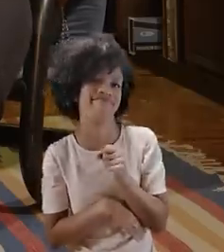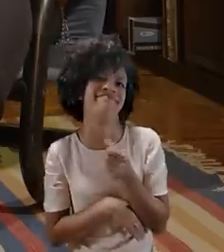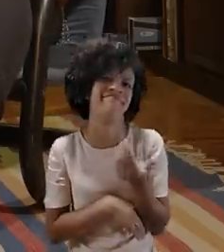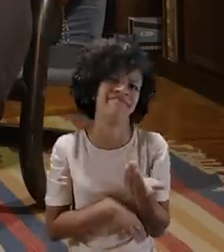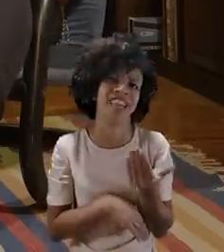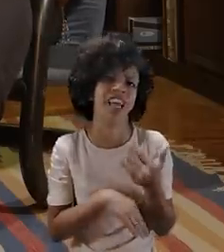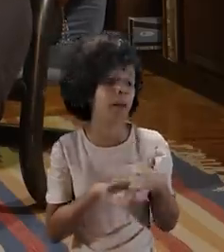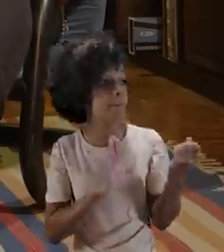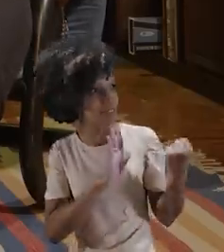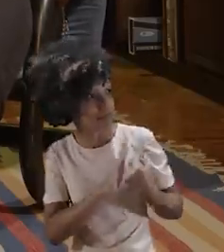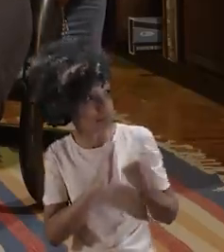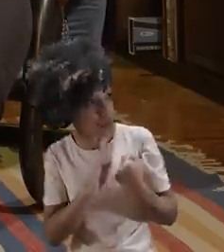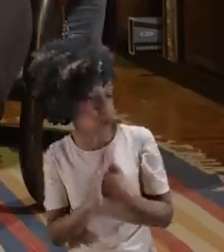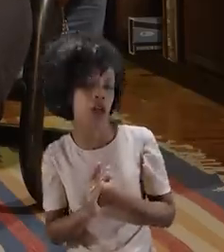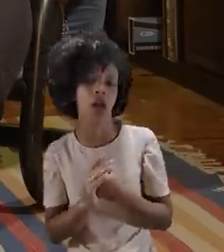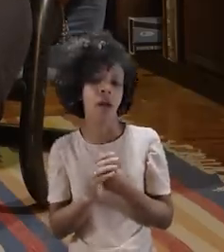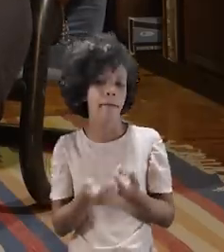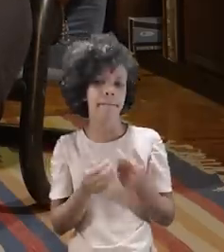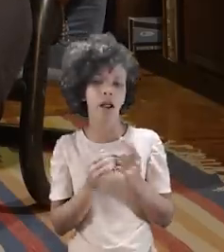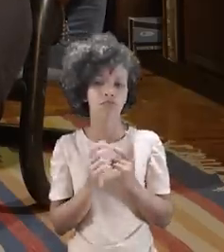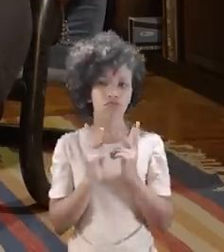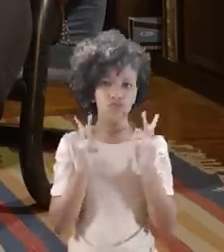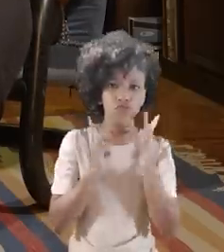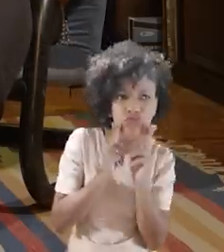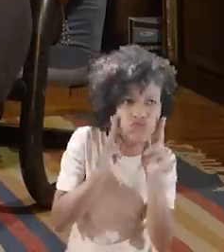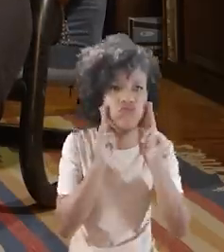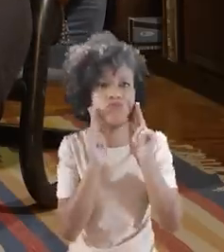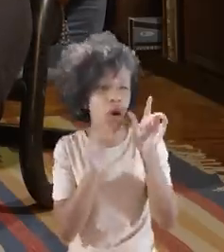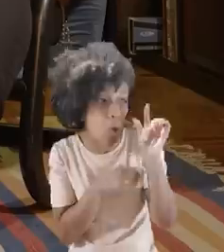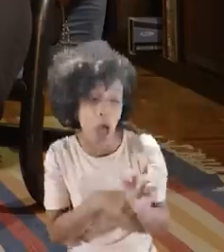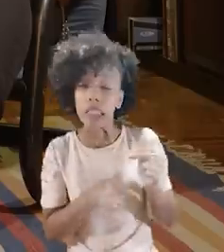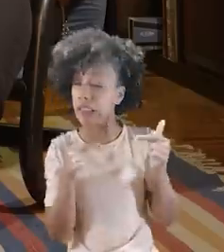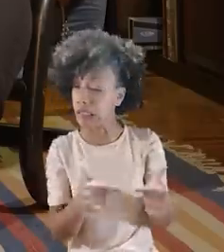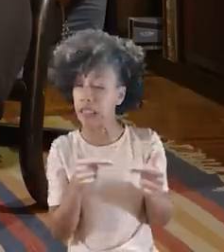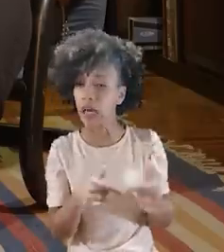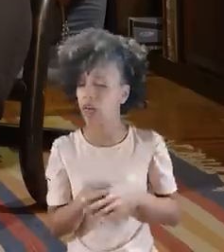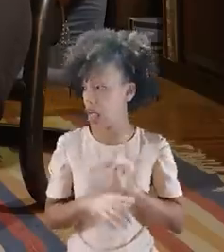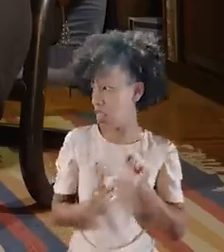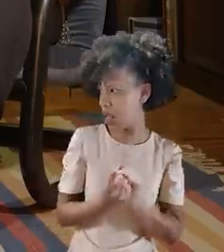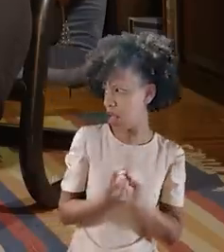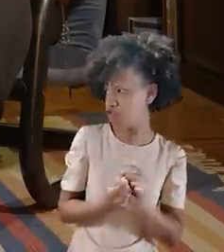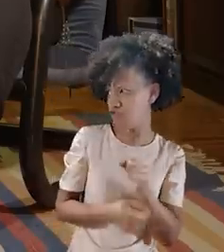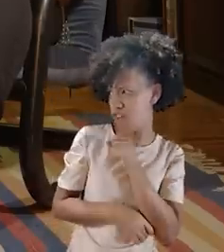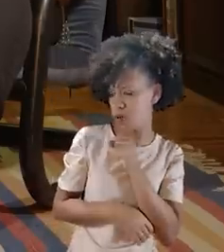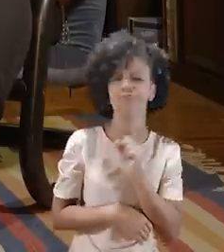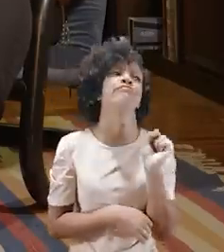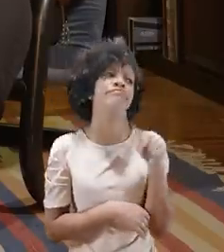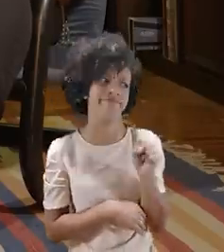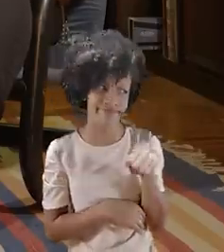ou não é isso que mais luta assim para fazer menos possível no cabelo na barba cara é um só os mais chatos lá é um pra gente velho